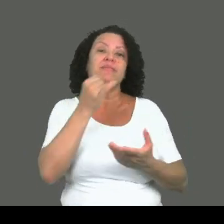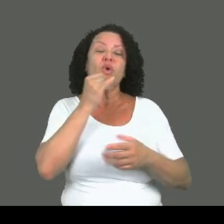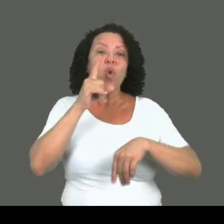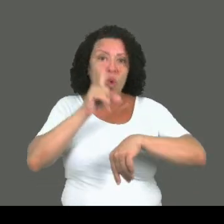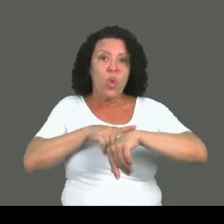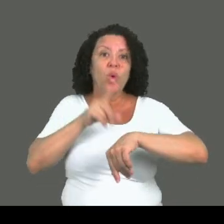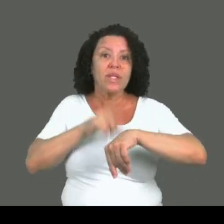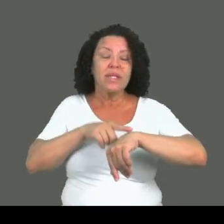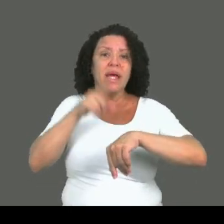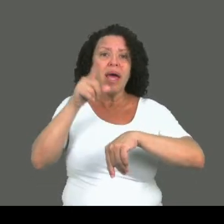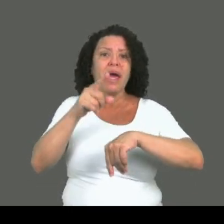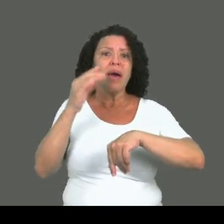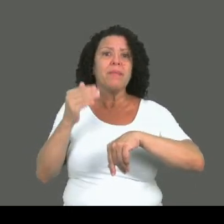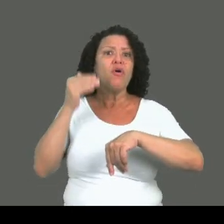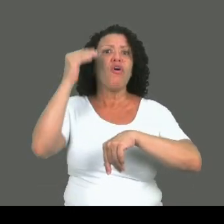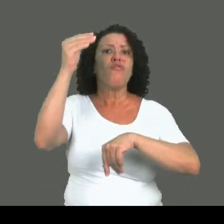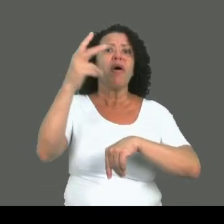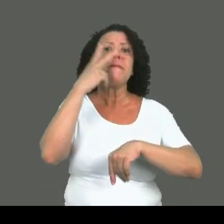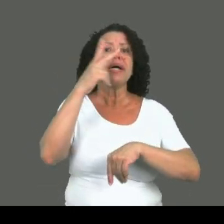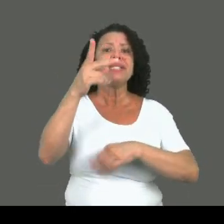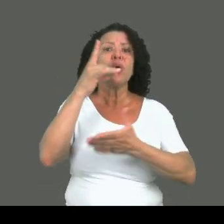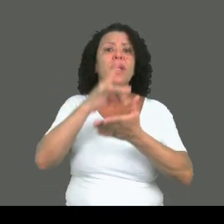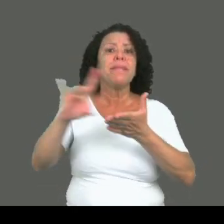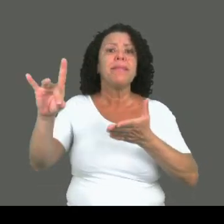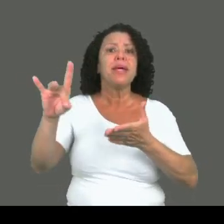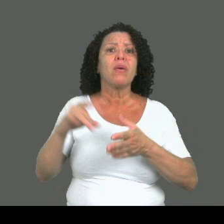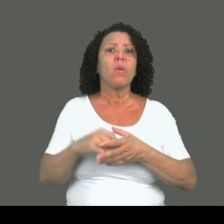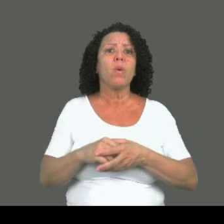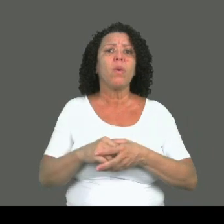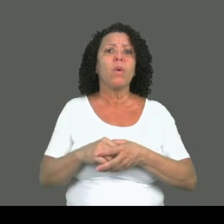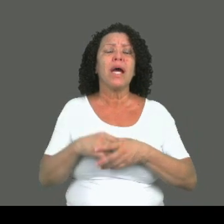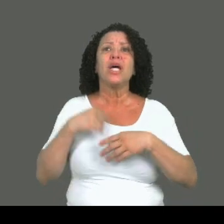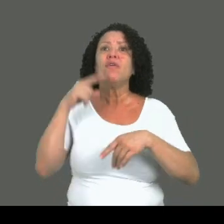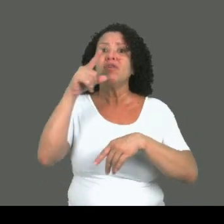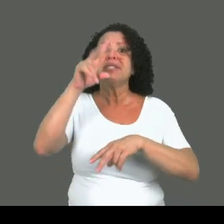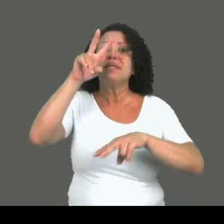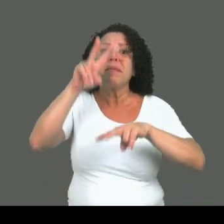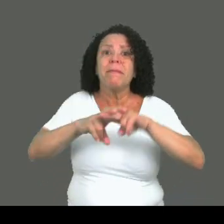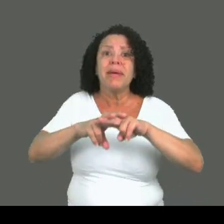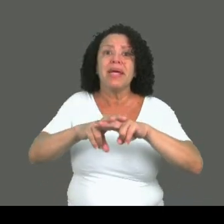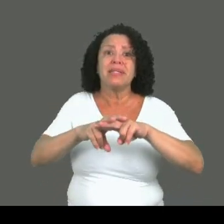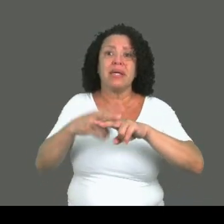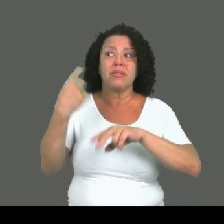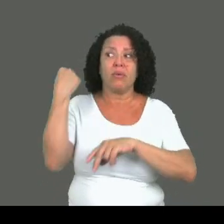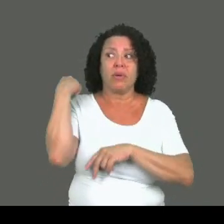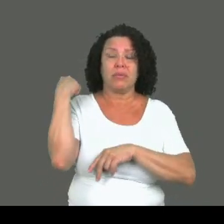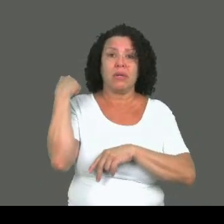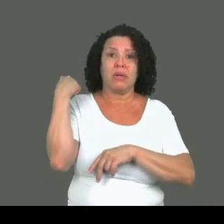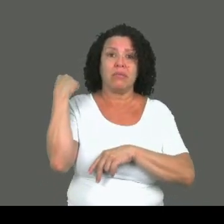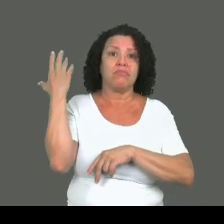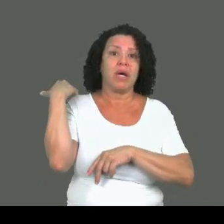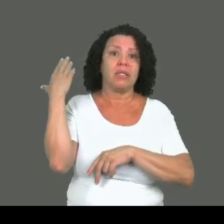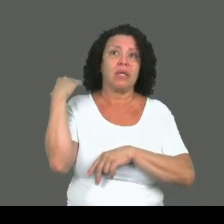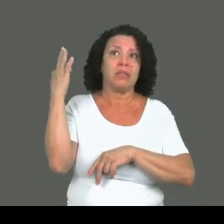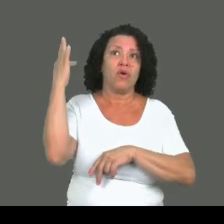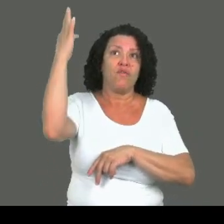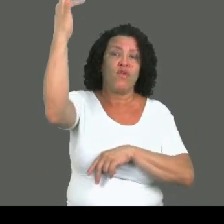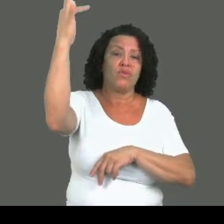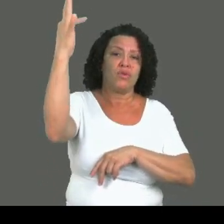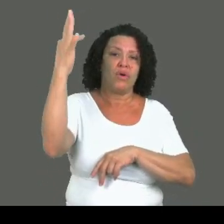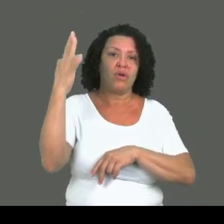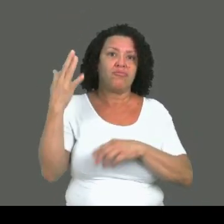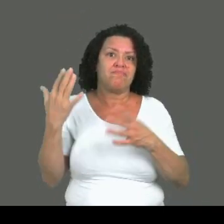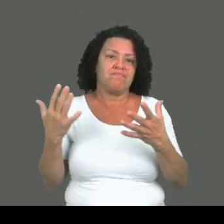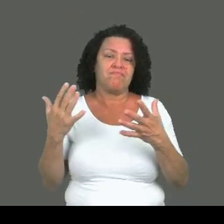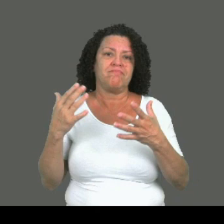tempo como nosso inimigo. À medida que a gente se prende ao passado e ao futuro. Ou seja,